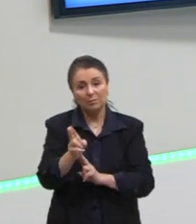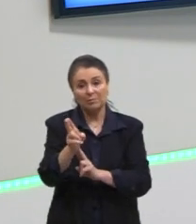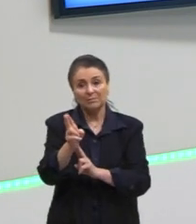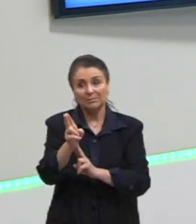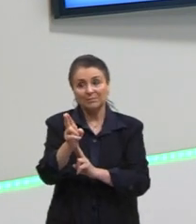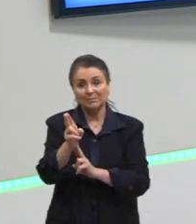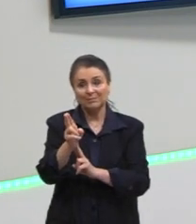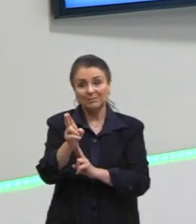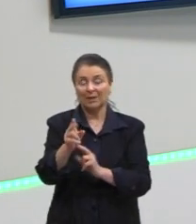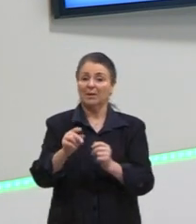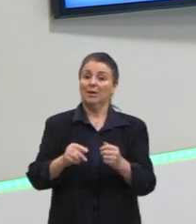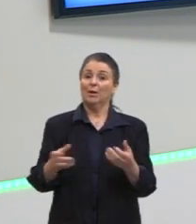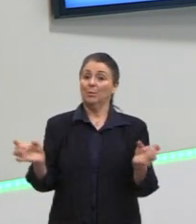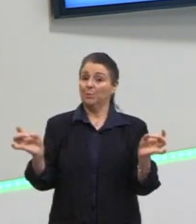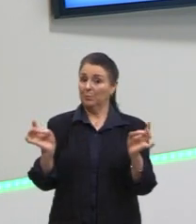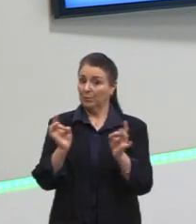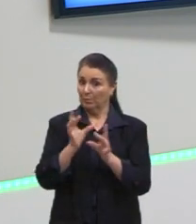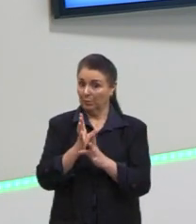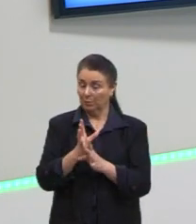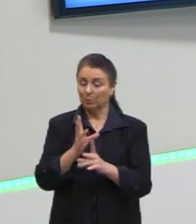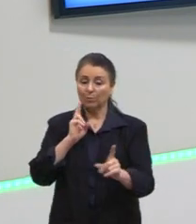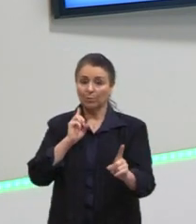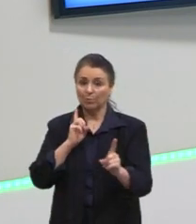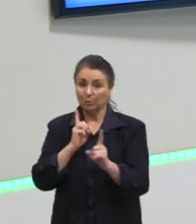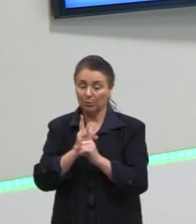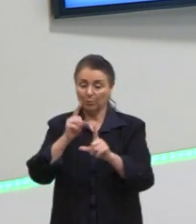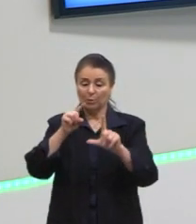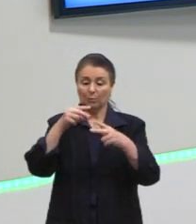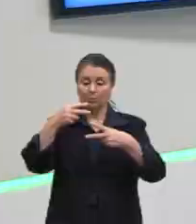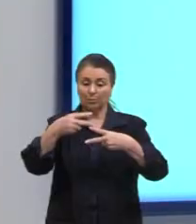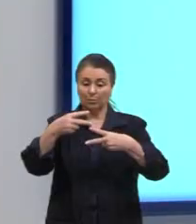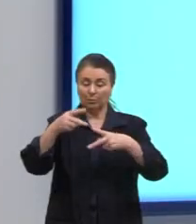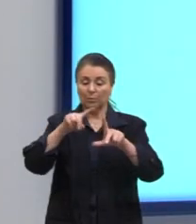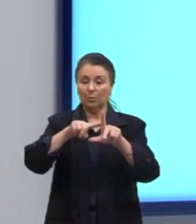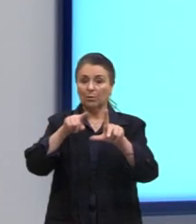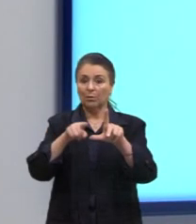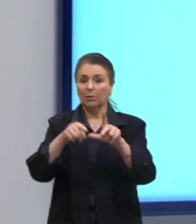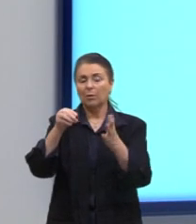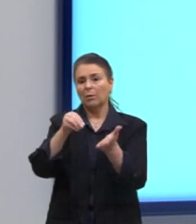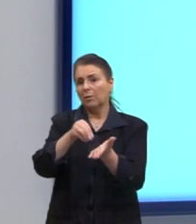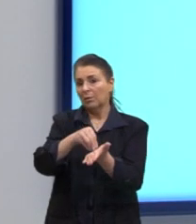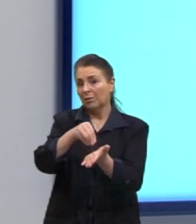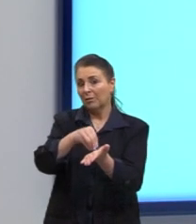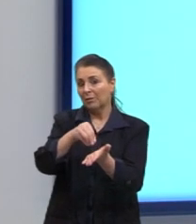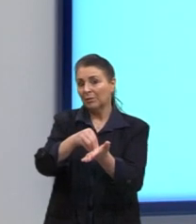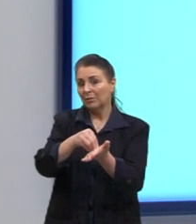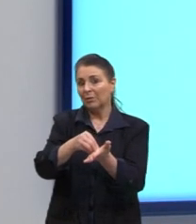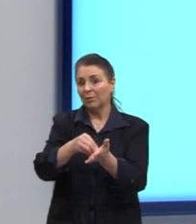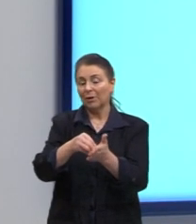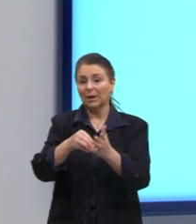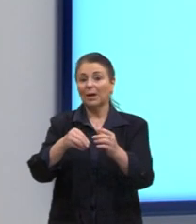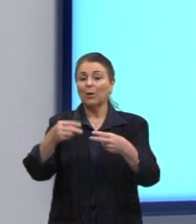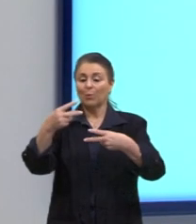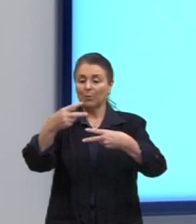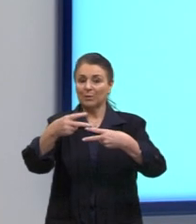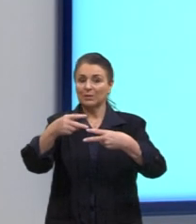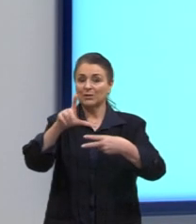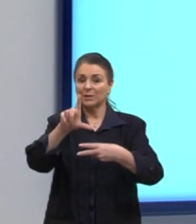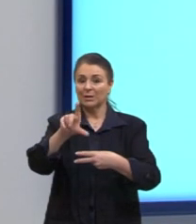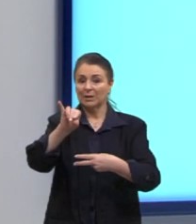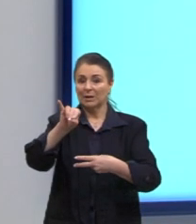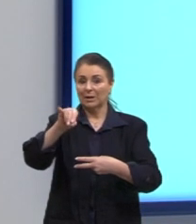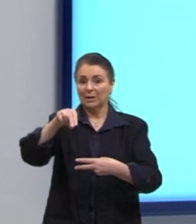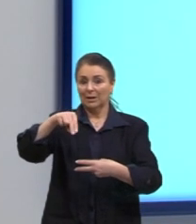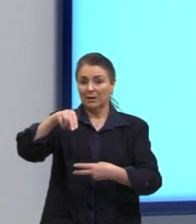feito isso nós determinamos o coeficiente angular faltou o coeficiente linear né que seria